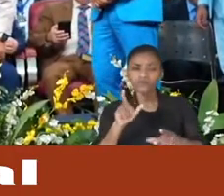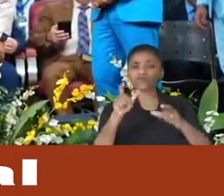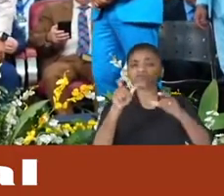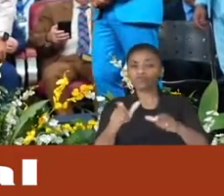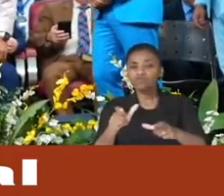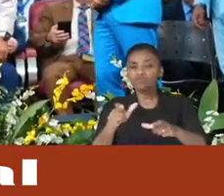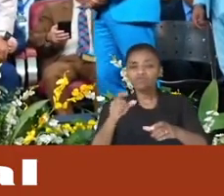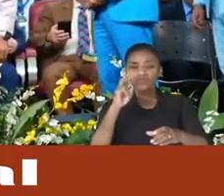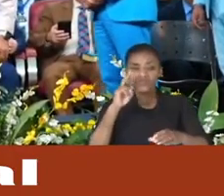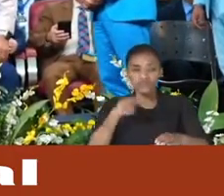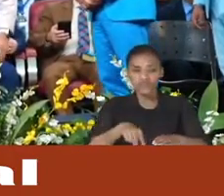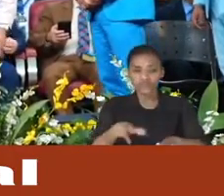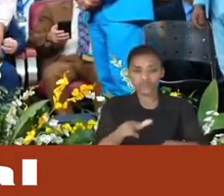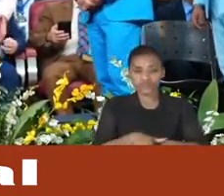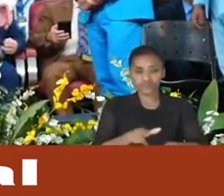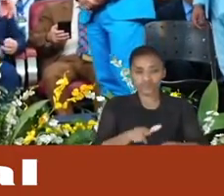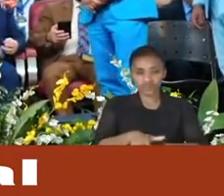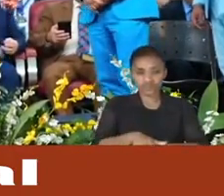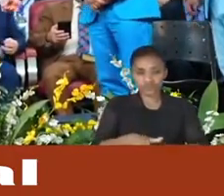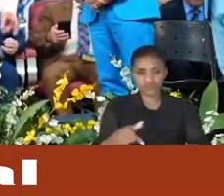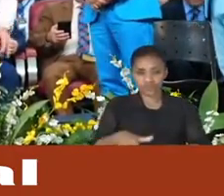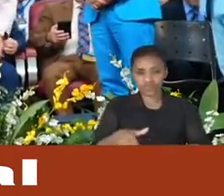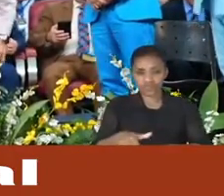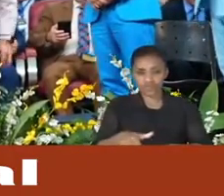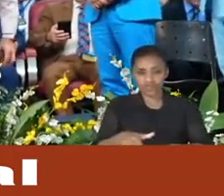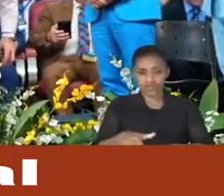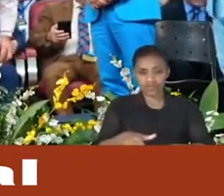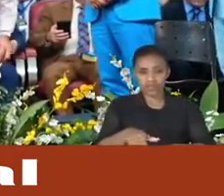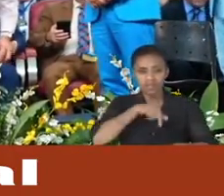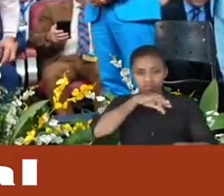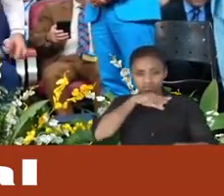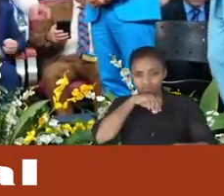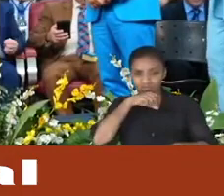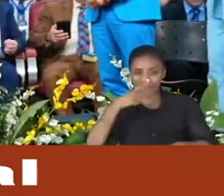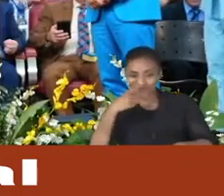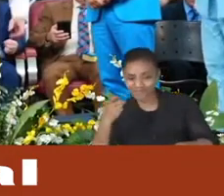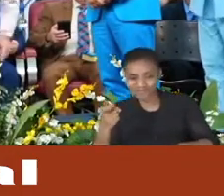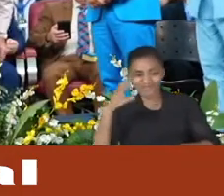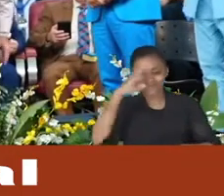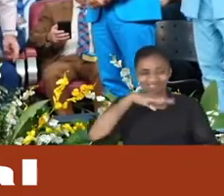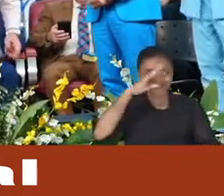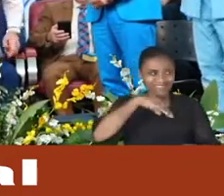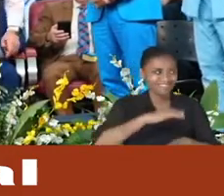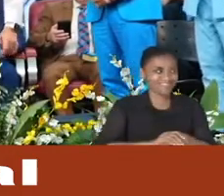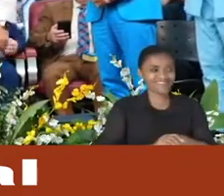ele. Você acha que esse seu pé é chulezento, fedorento,